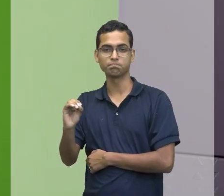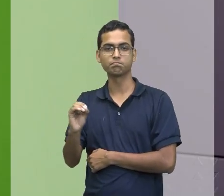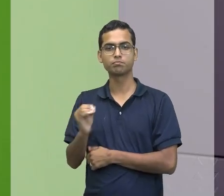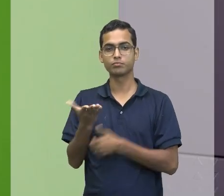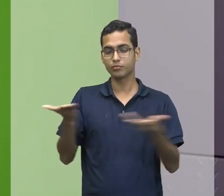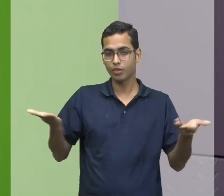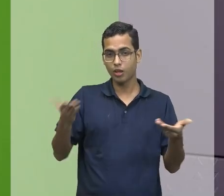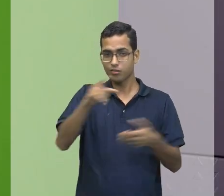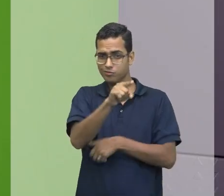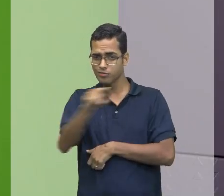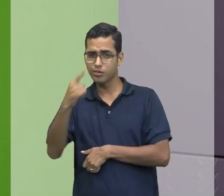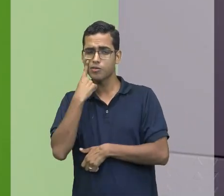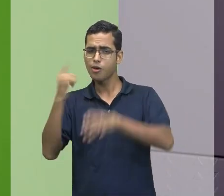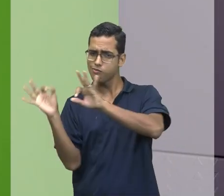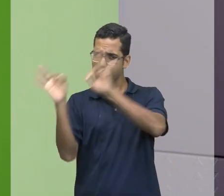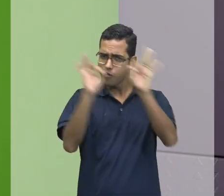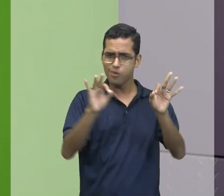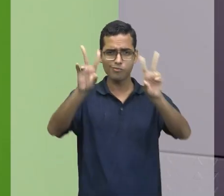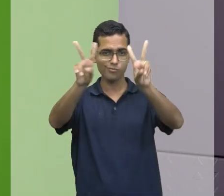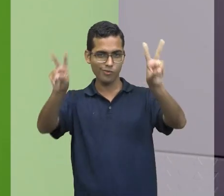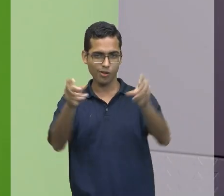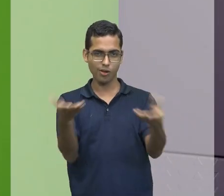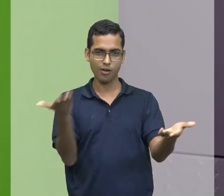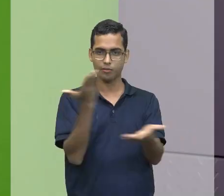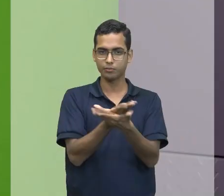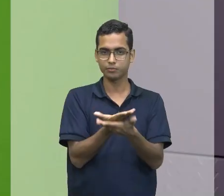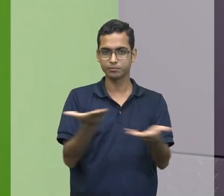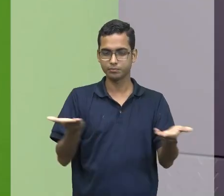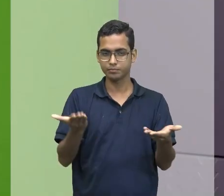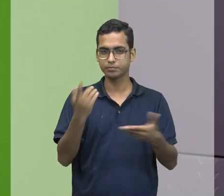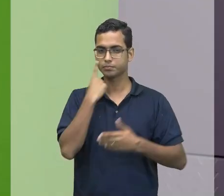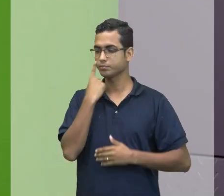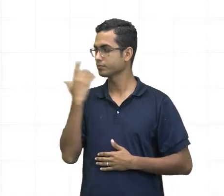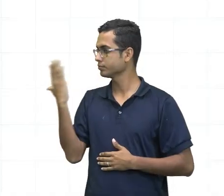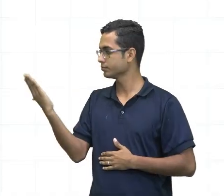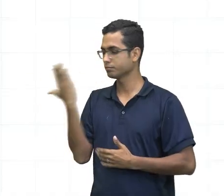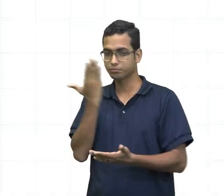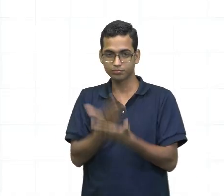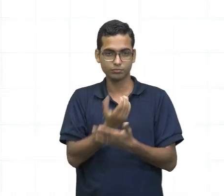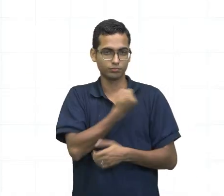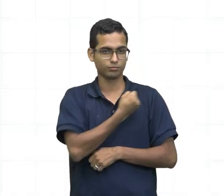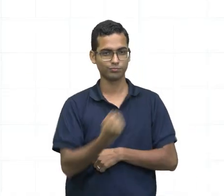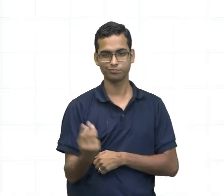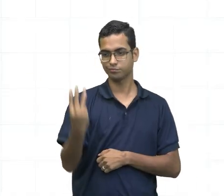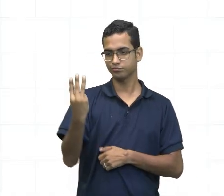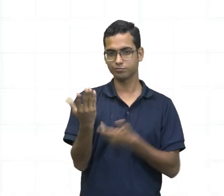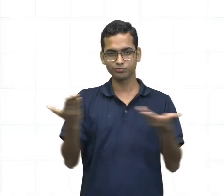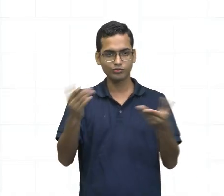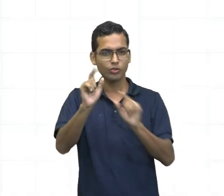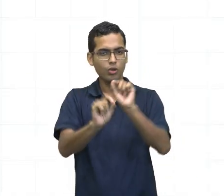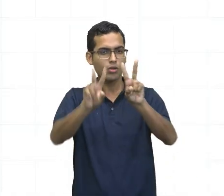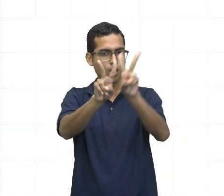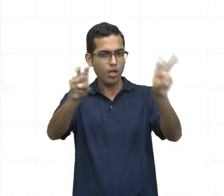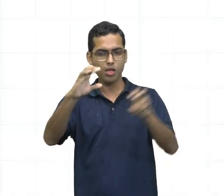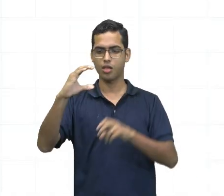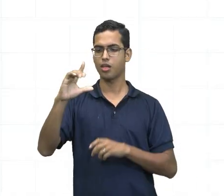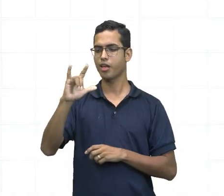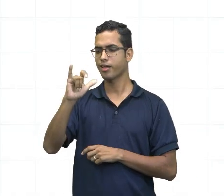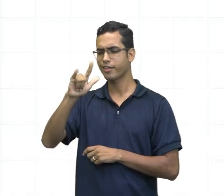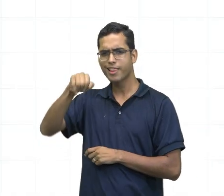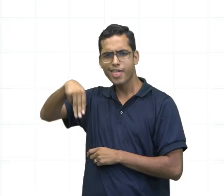comigo aí mais um pouco dos conteúdos da nossa aula. Então vamos observar aí na nossa aula 3, que traz como objeto de